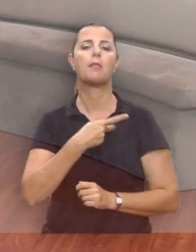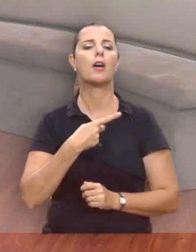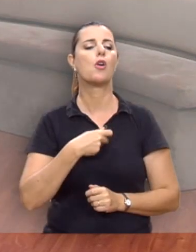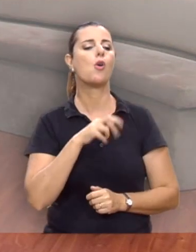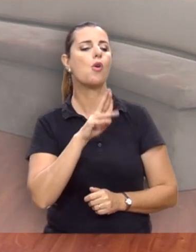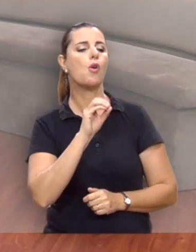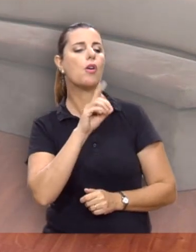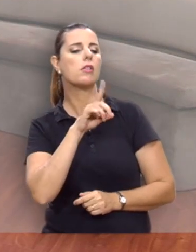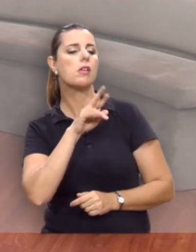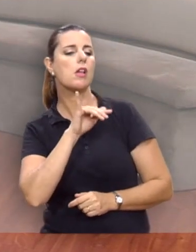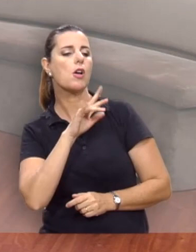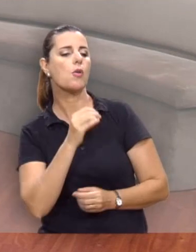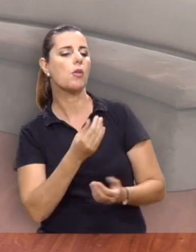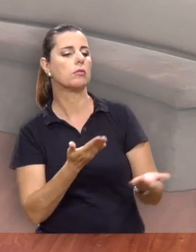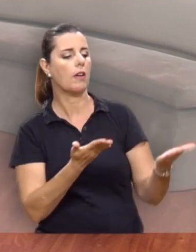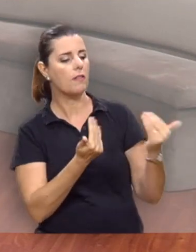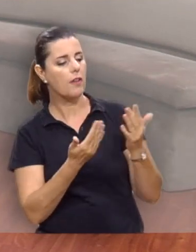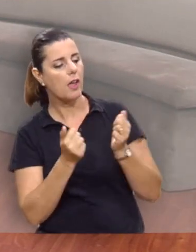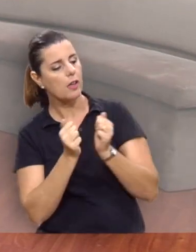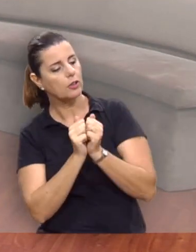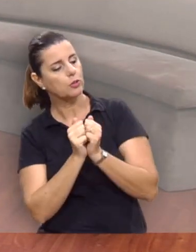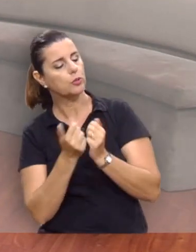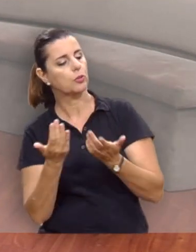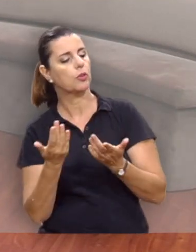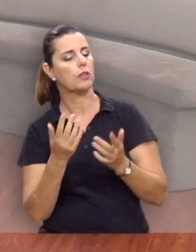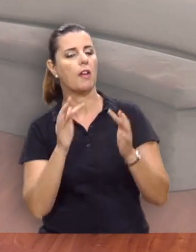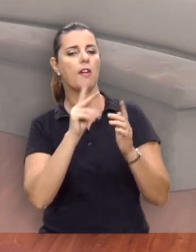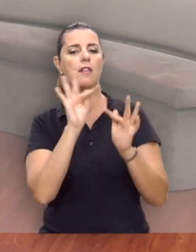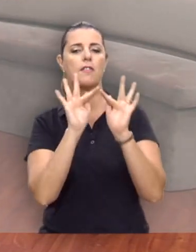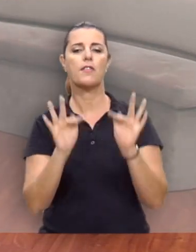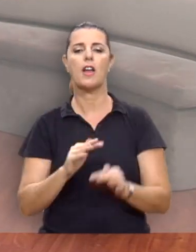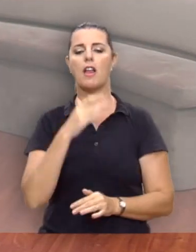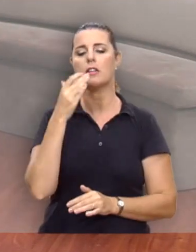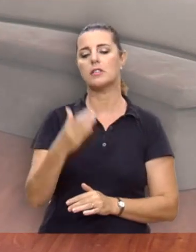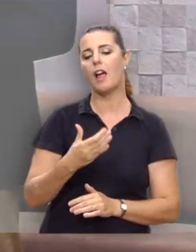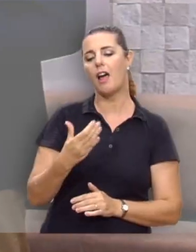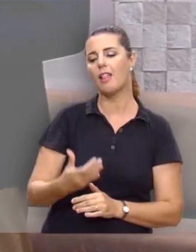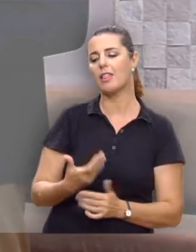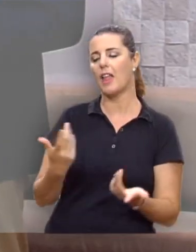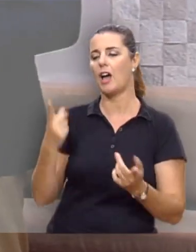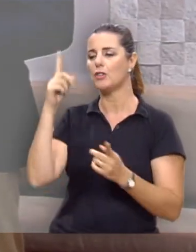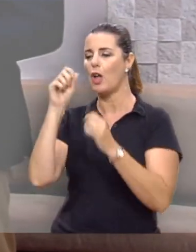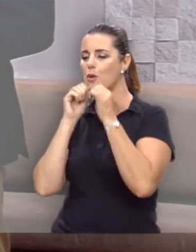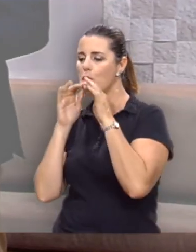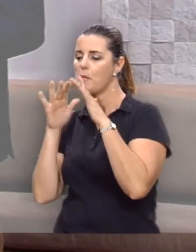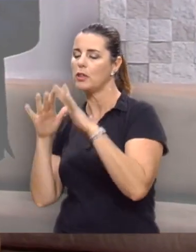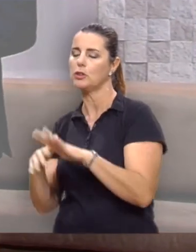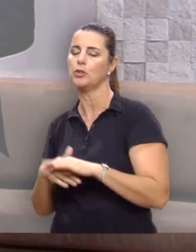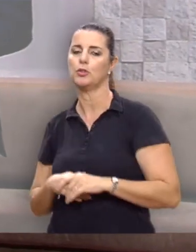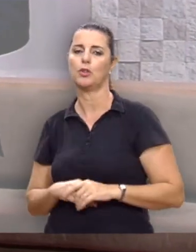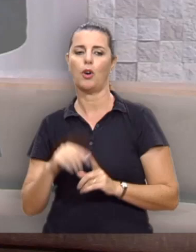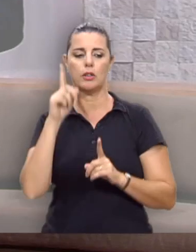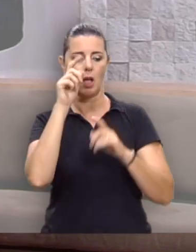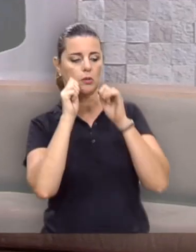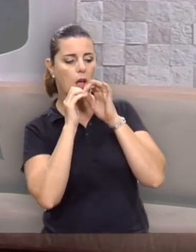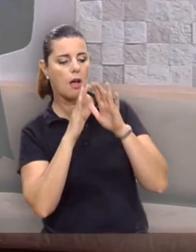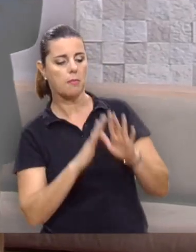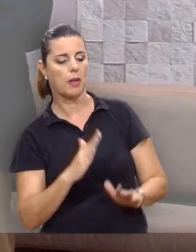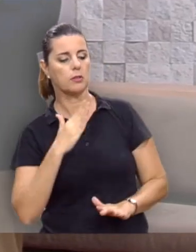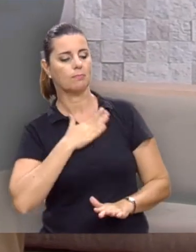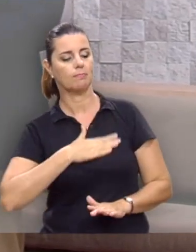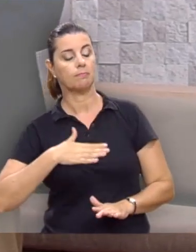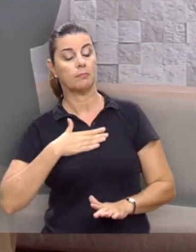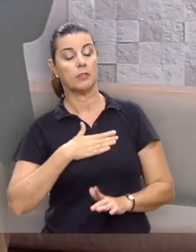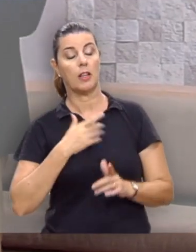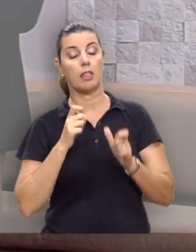Pastor Rodrigo, querido, amém. Venha participar comigo mais uma vez. Feliz Natal, Reverendo Amado. Feliz Natal, que Deus abençoe. Deus abençoe, tem sido um